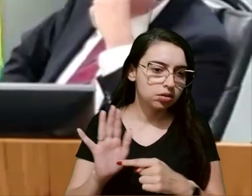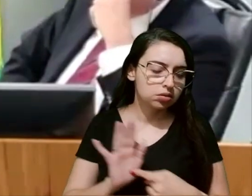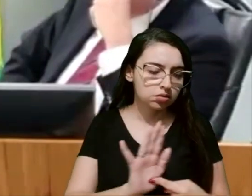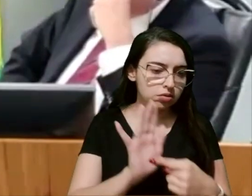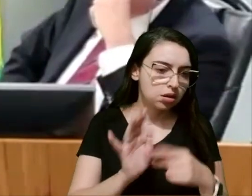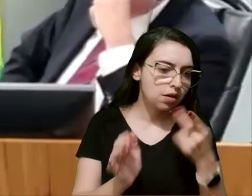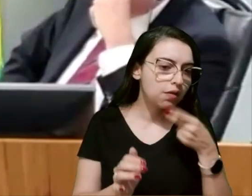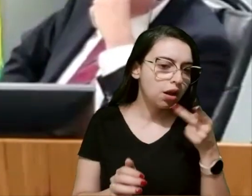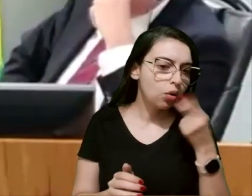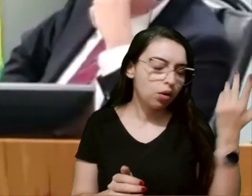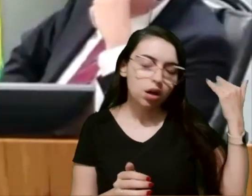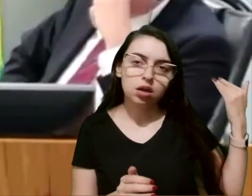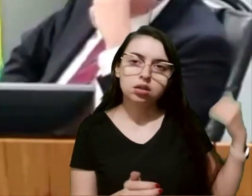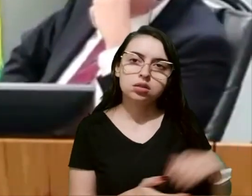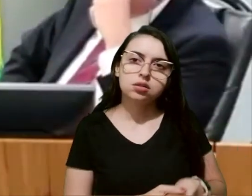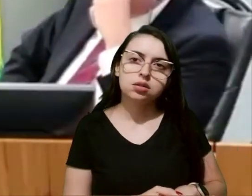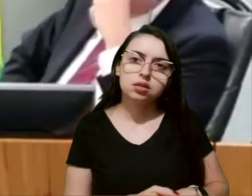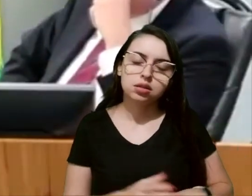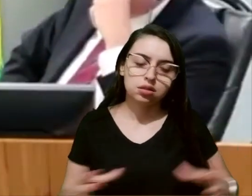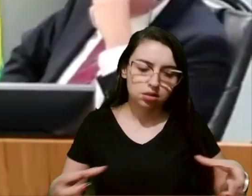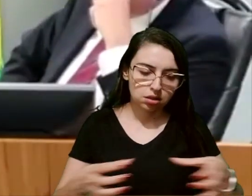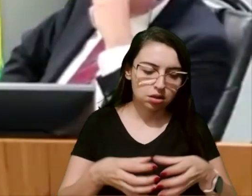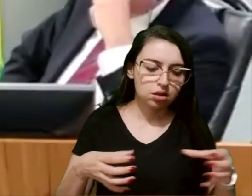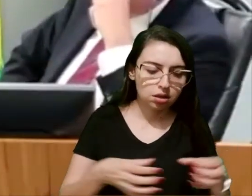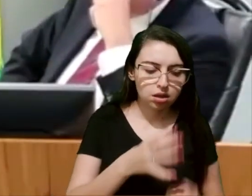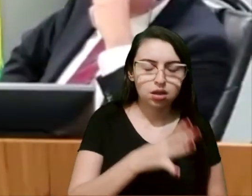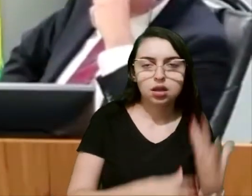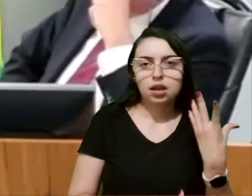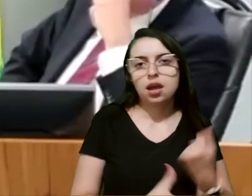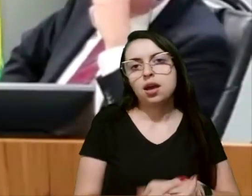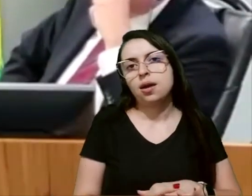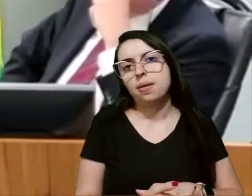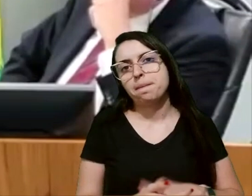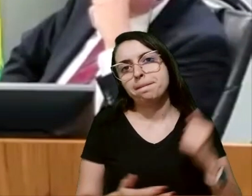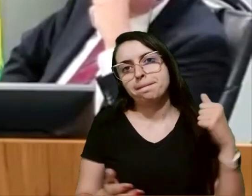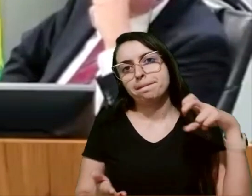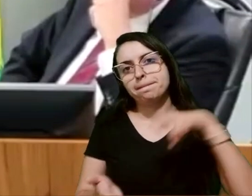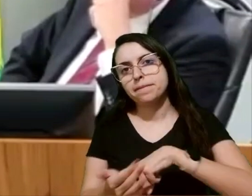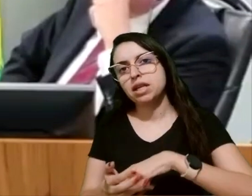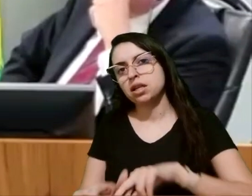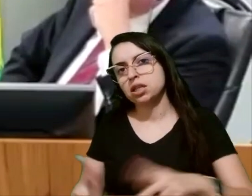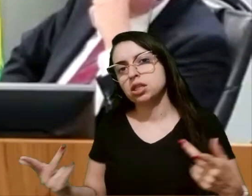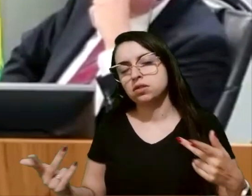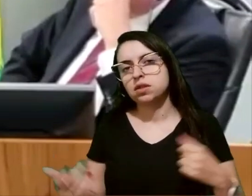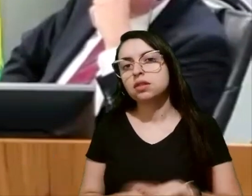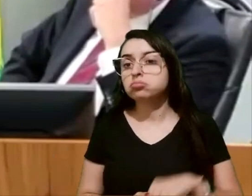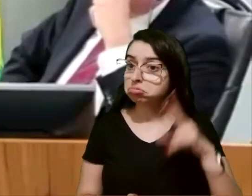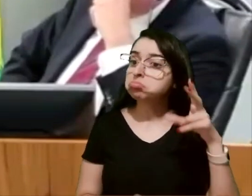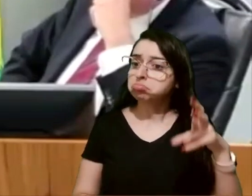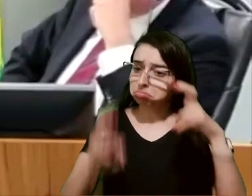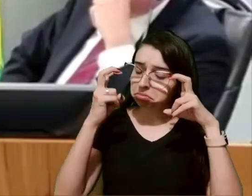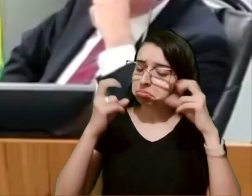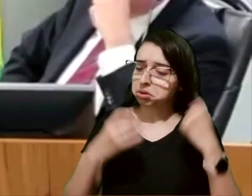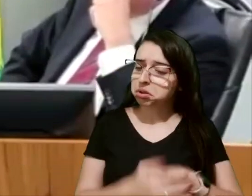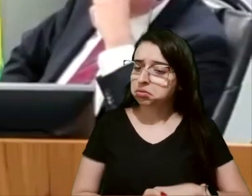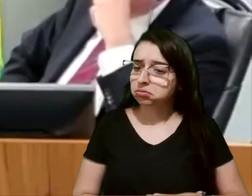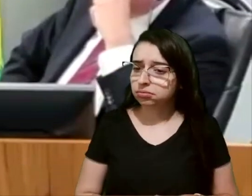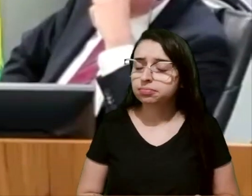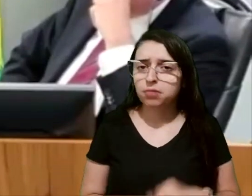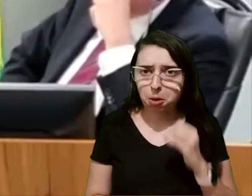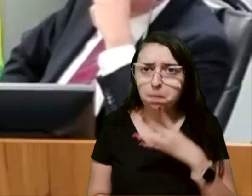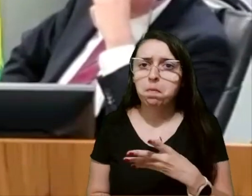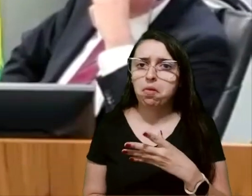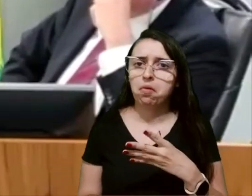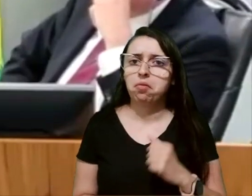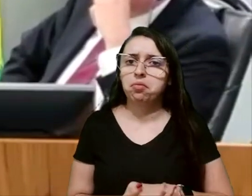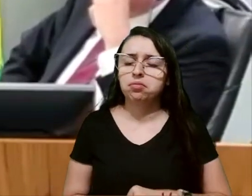que o senhor comentou, doutor Nino, sobre criar os grupos e terem penas diferentes, é muito interessante, né? Porque é um quase experimento, isso é muito